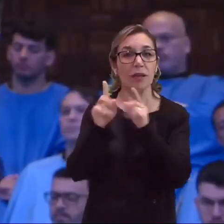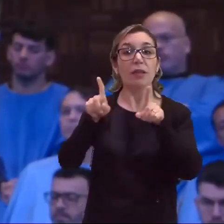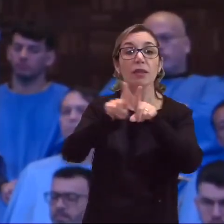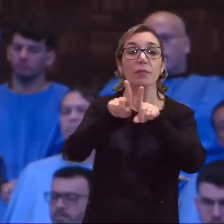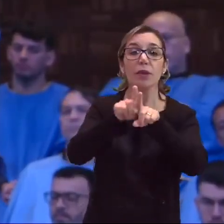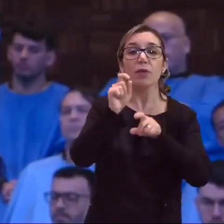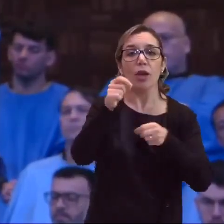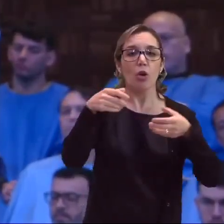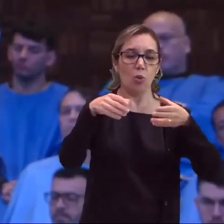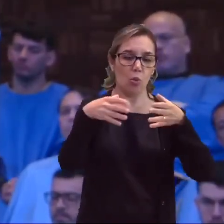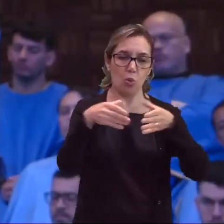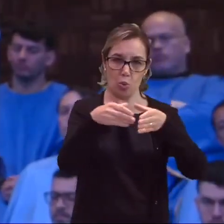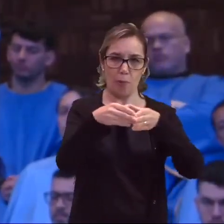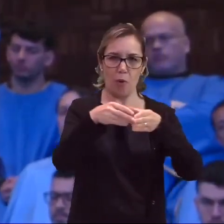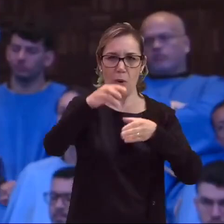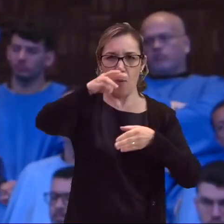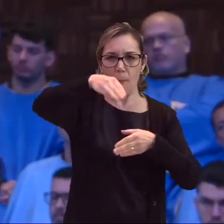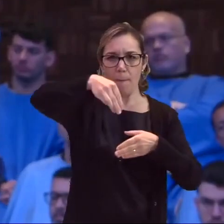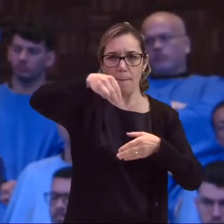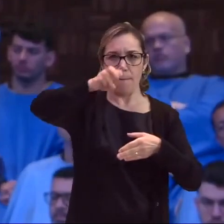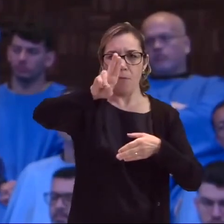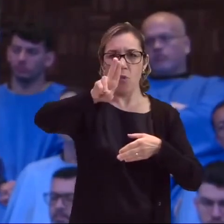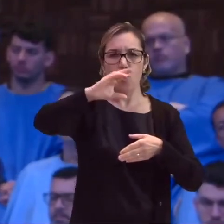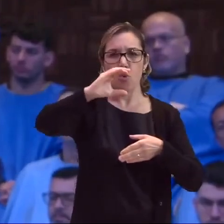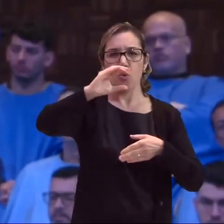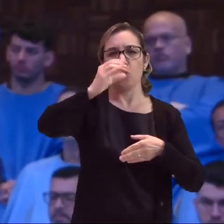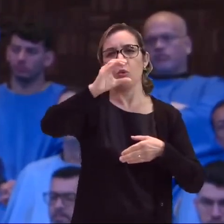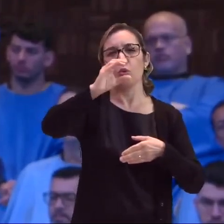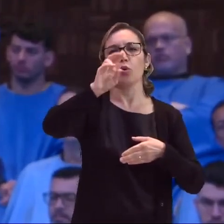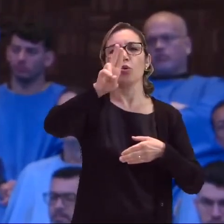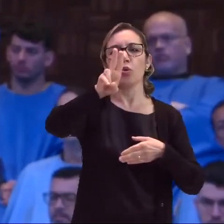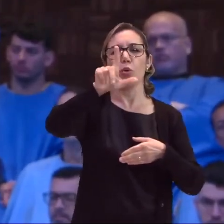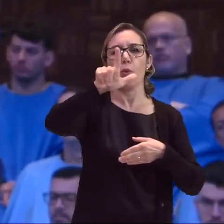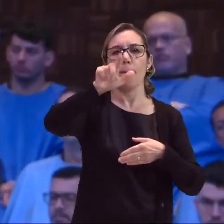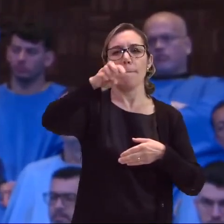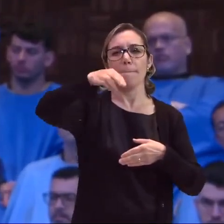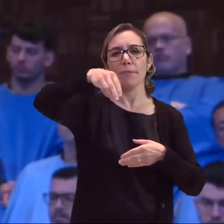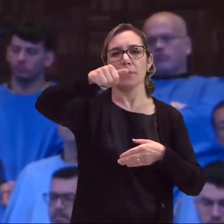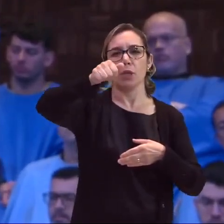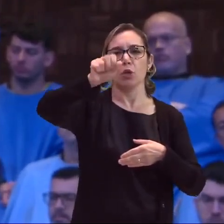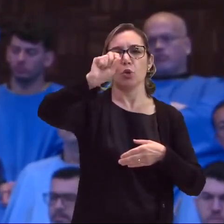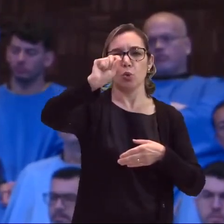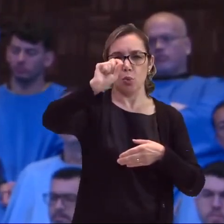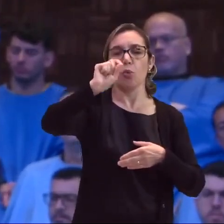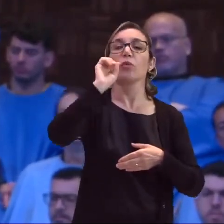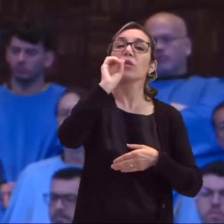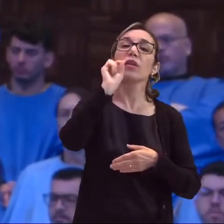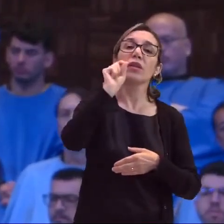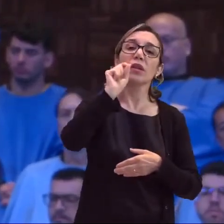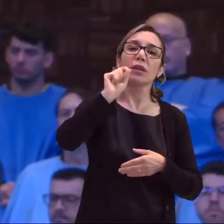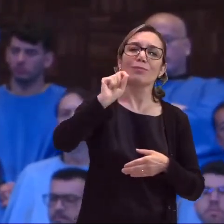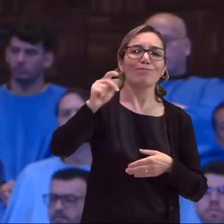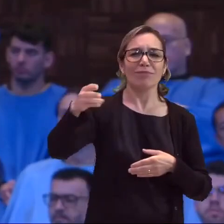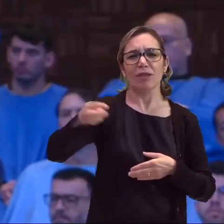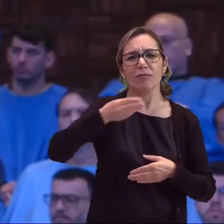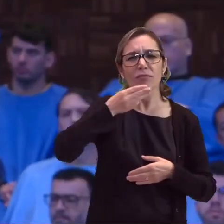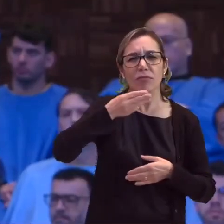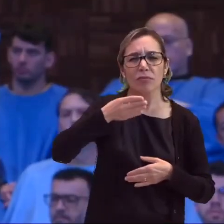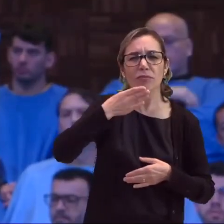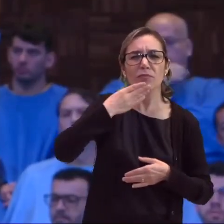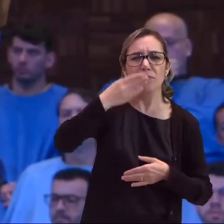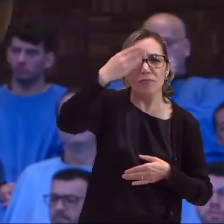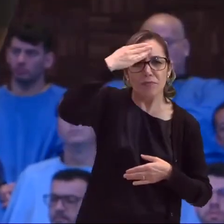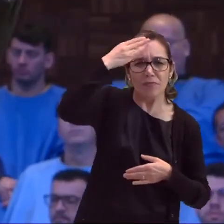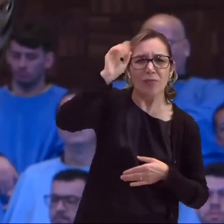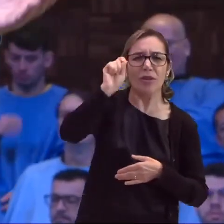parecido com o texto que tem as contas onde eles contam as orações e isso é um modelo